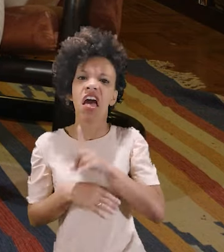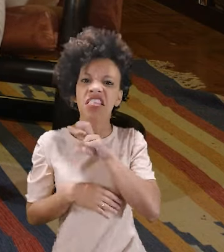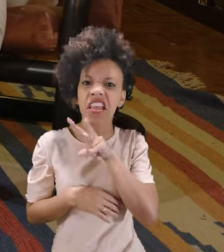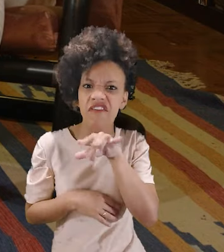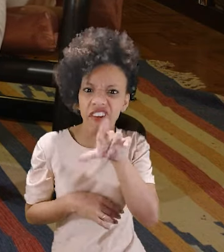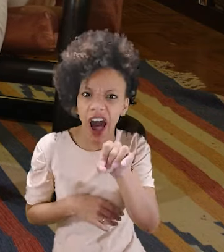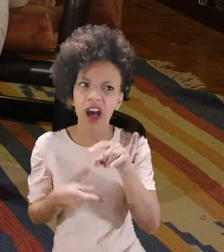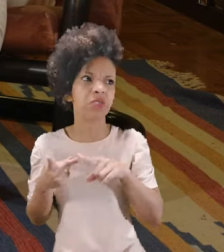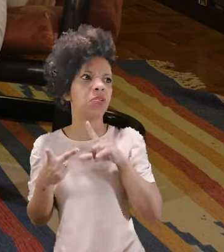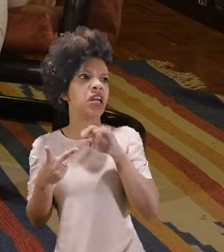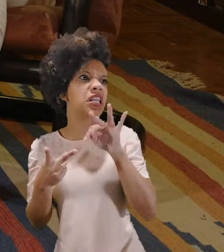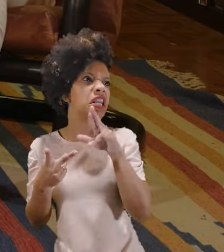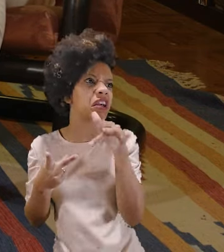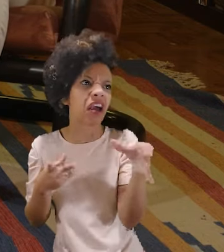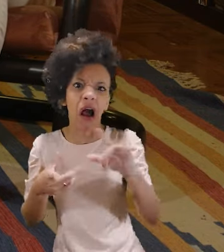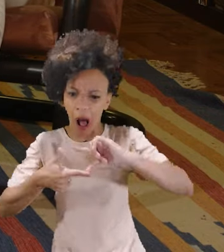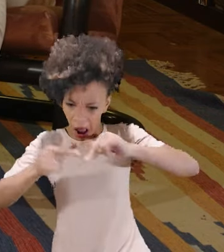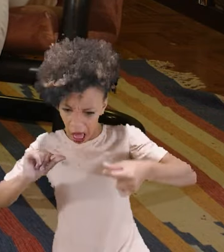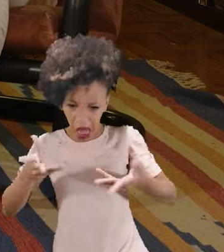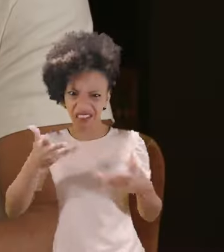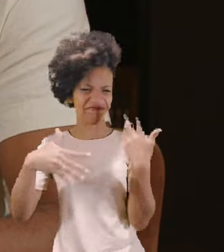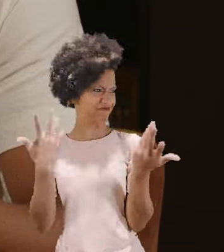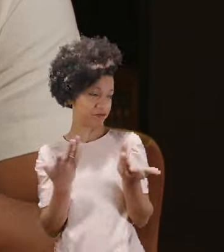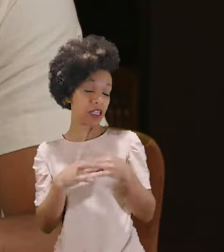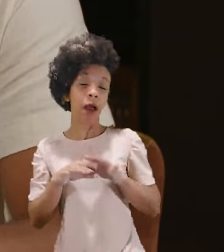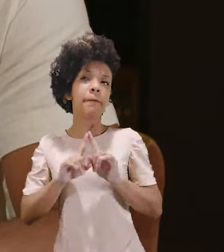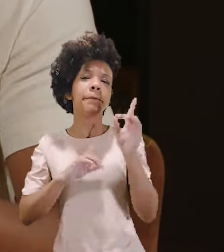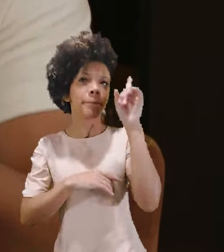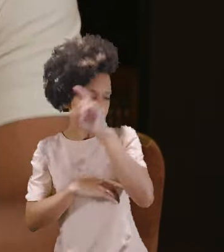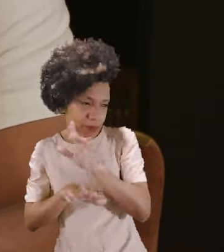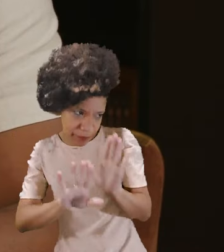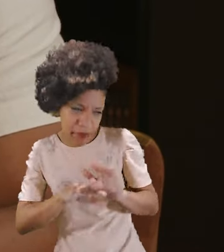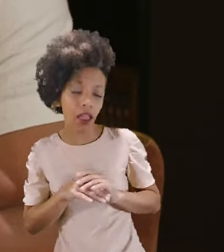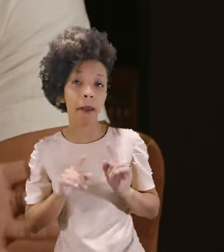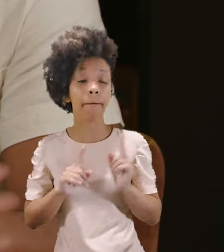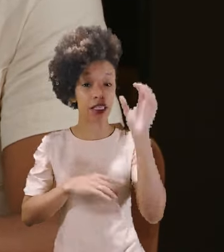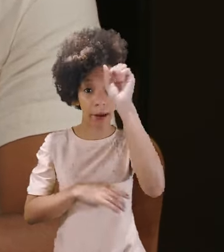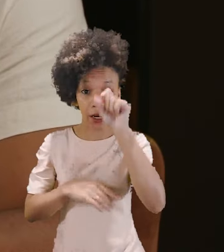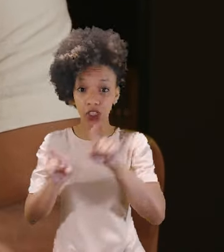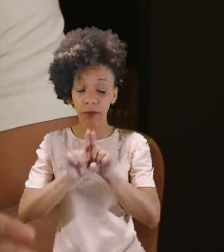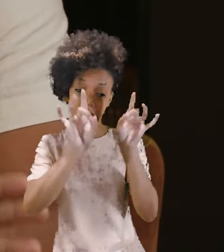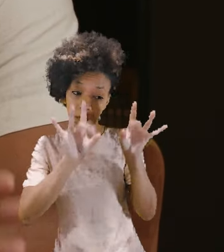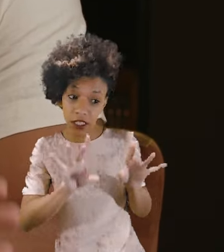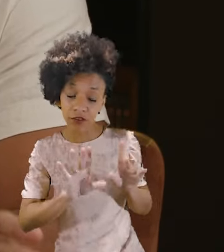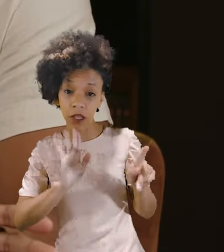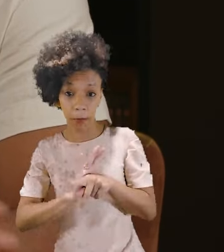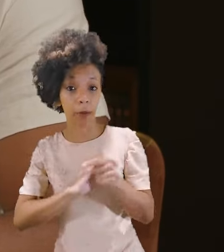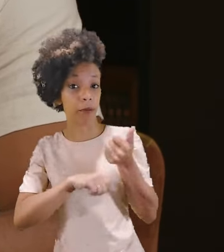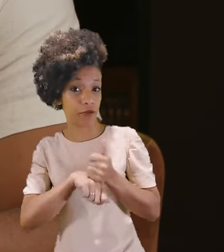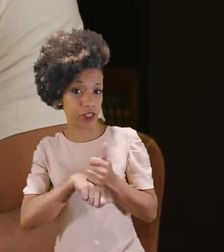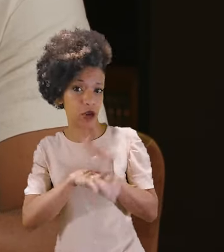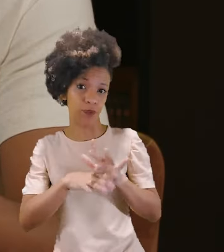vários pegar o cara borra não tinha nada disso para que tá ligado entendeu você aprende tipo de coisa mas também claro aprendi coisas específicas